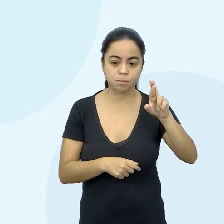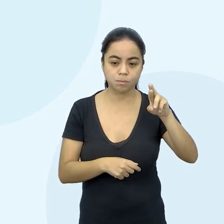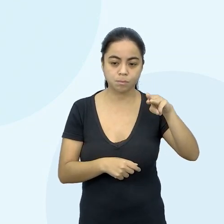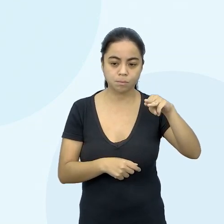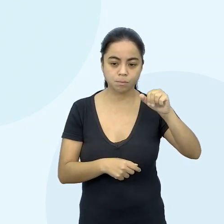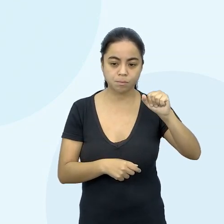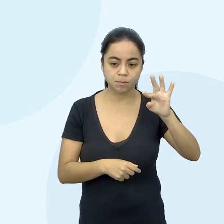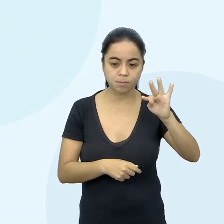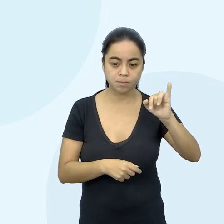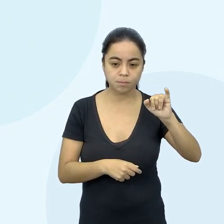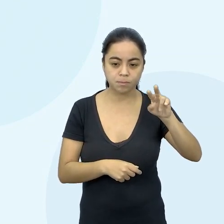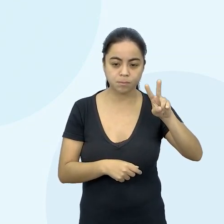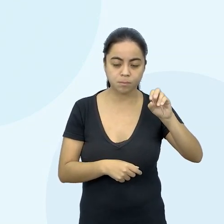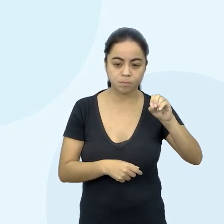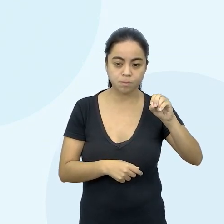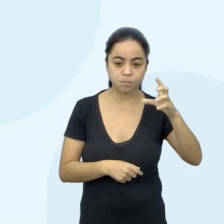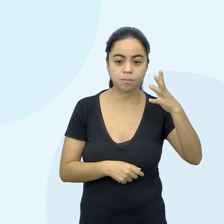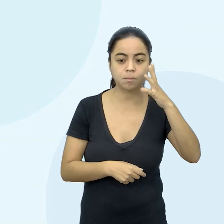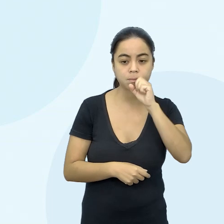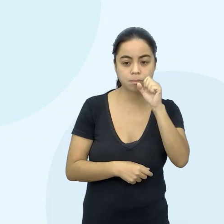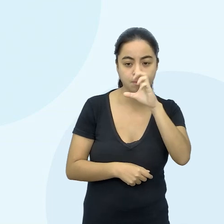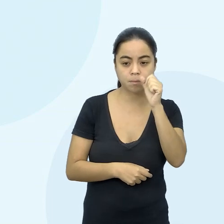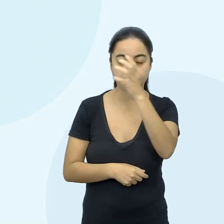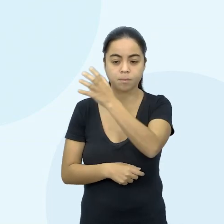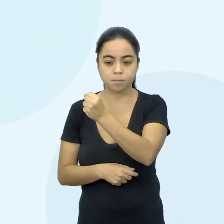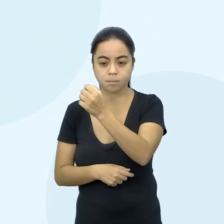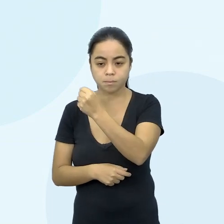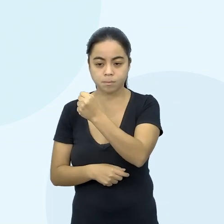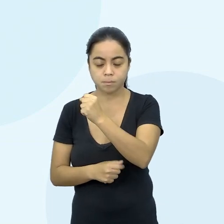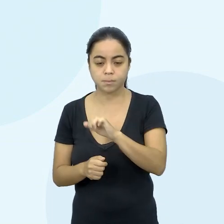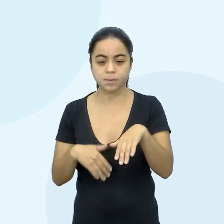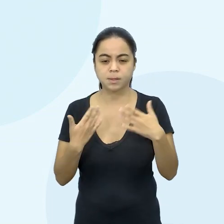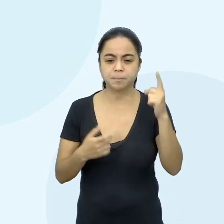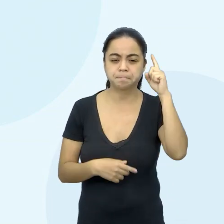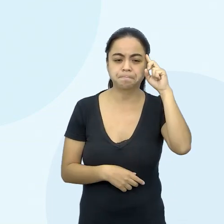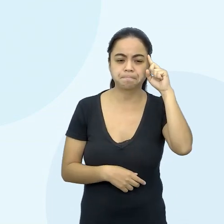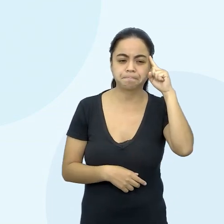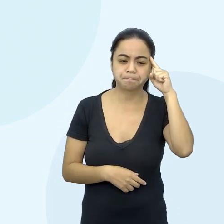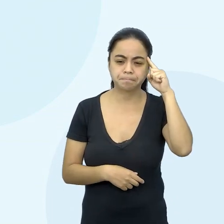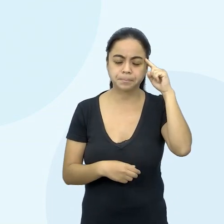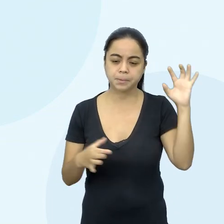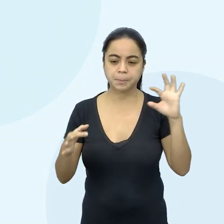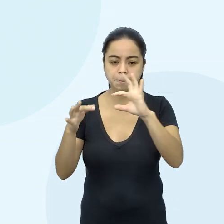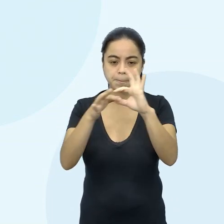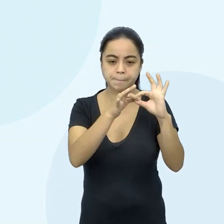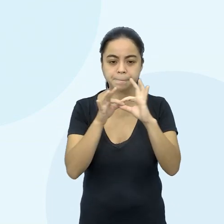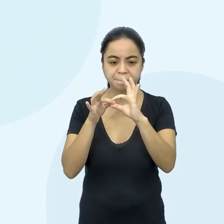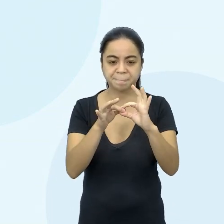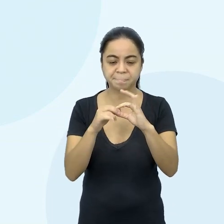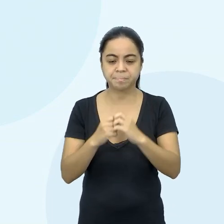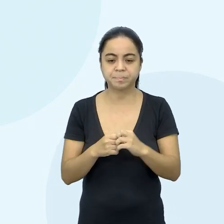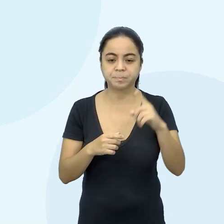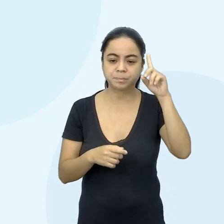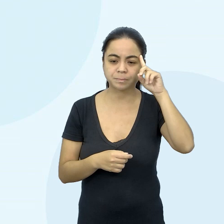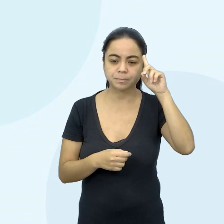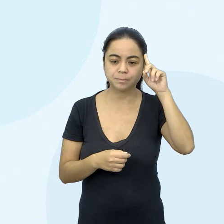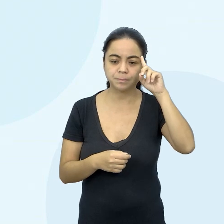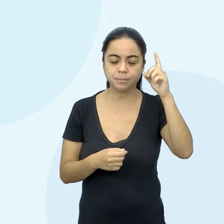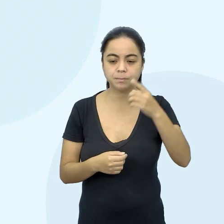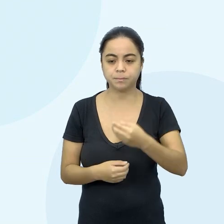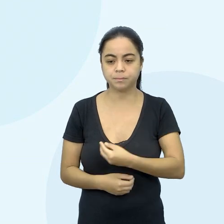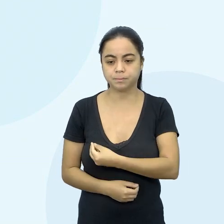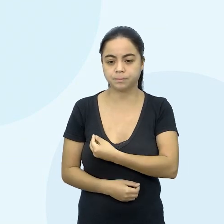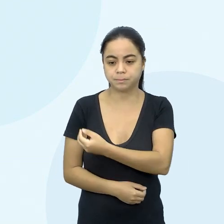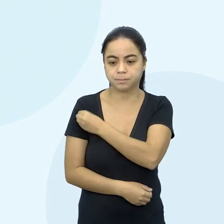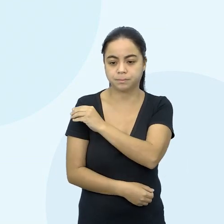branco. E aí ele também, para isso, é essencial que as temáticas abordadas sejam contextualizadas com o cotidiano dos estudantes.